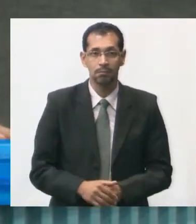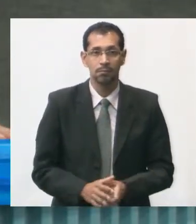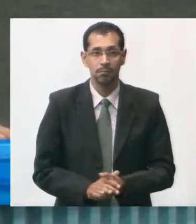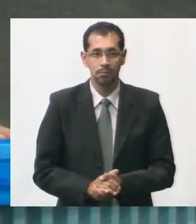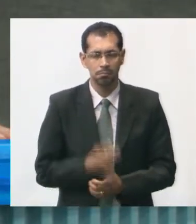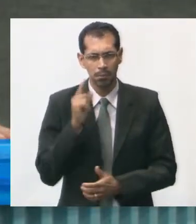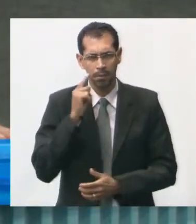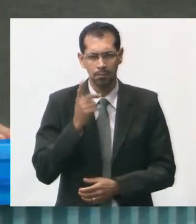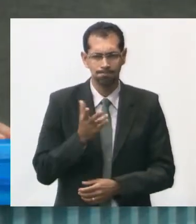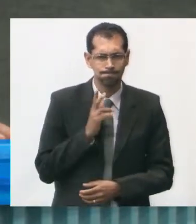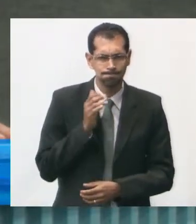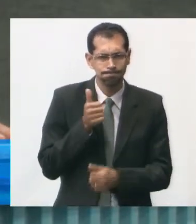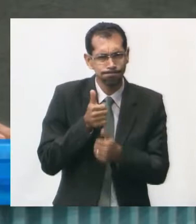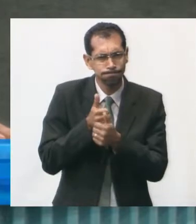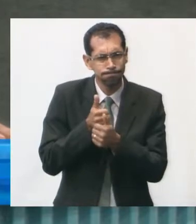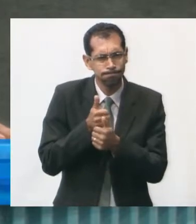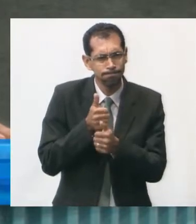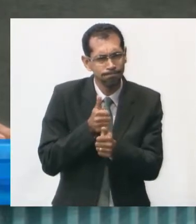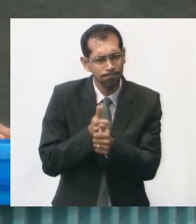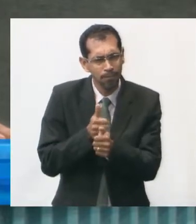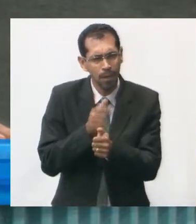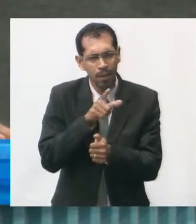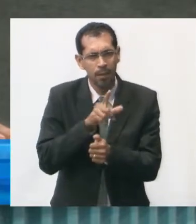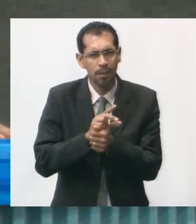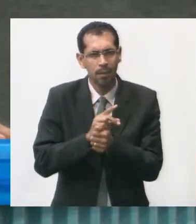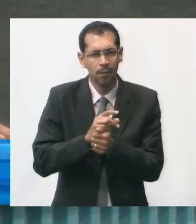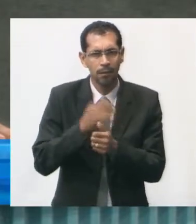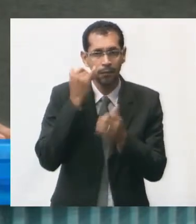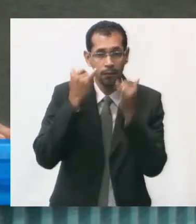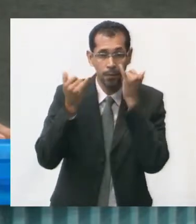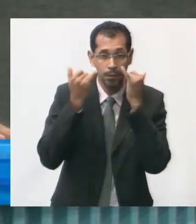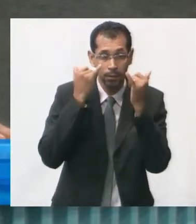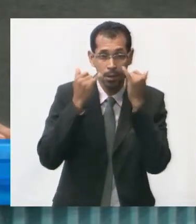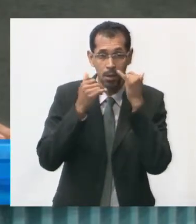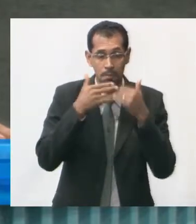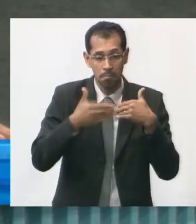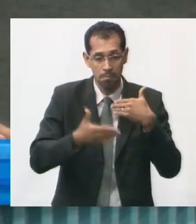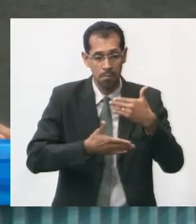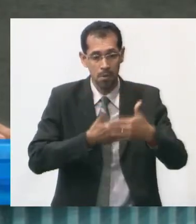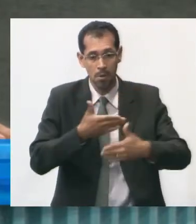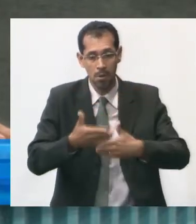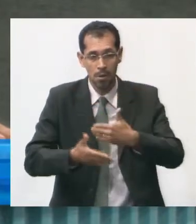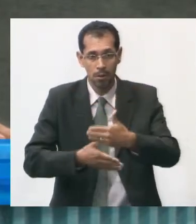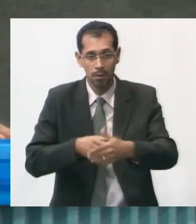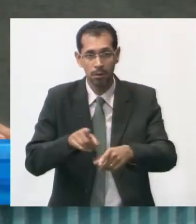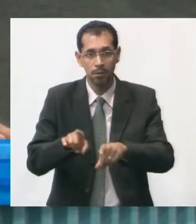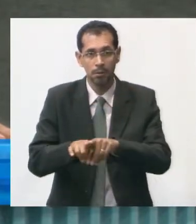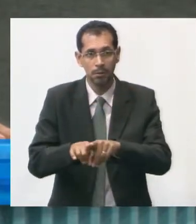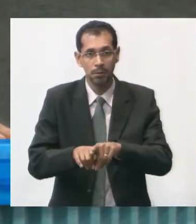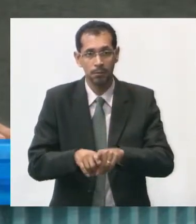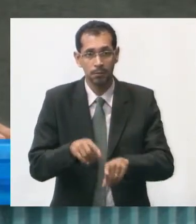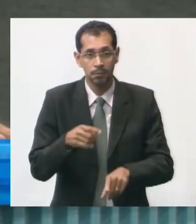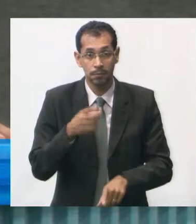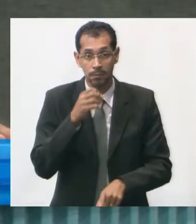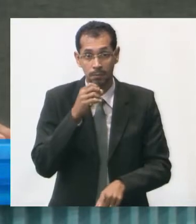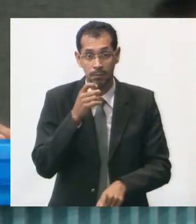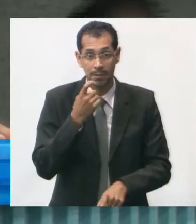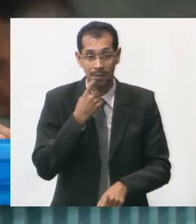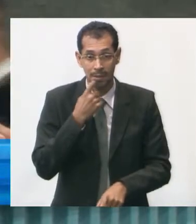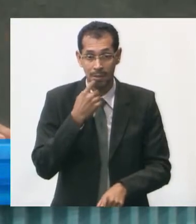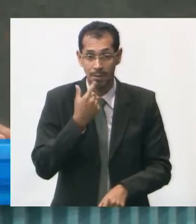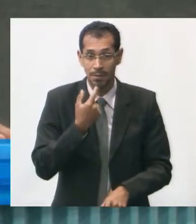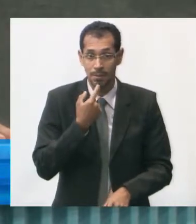processo, na última sexta-feira, foi publicado nos jornais